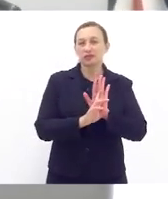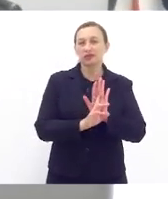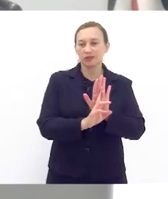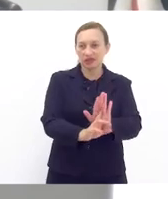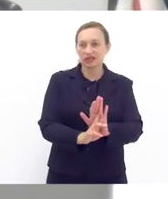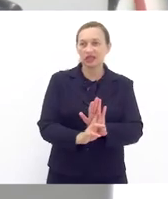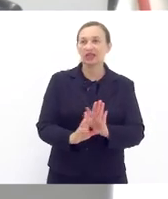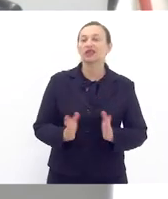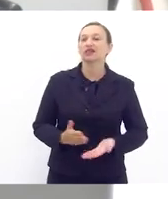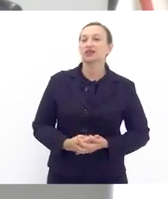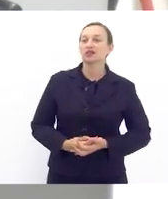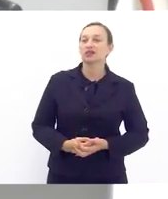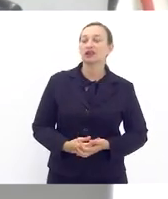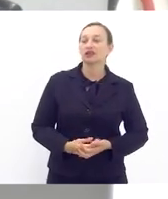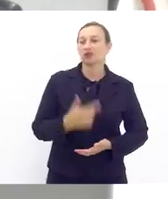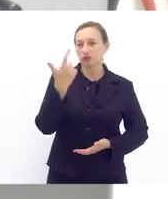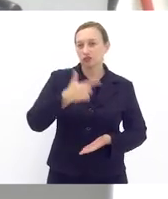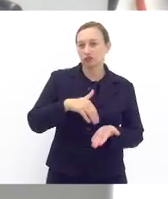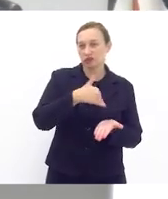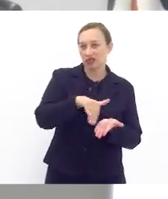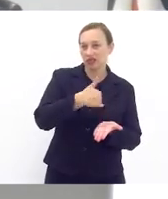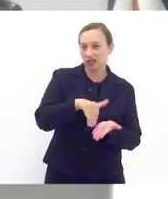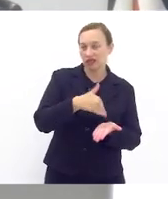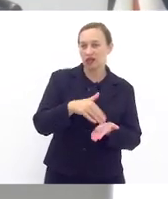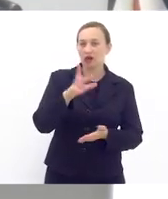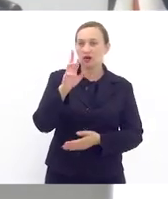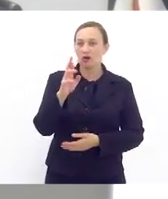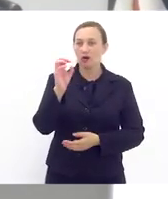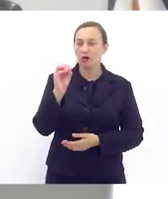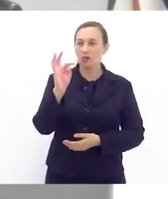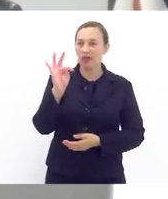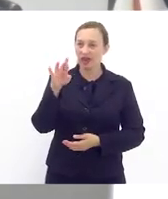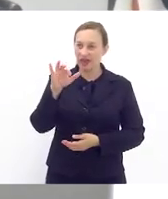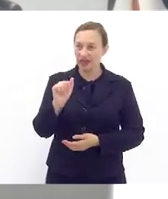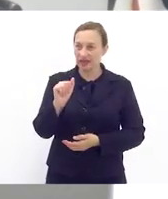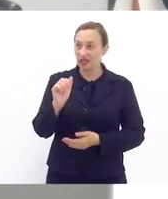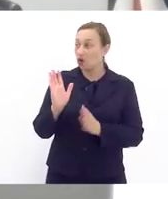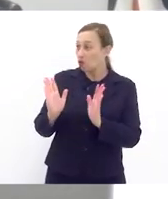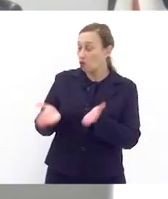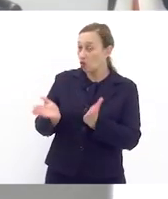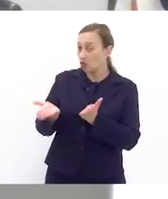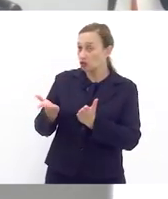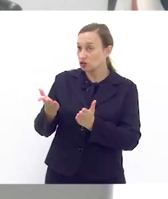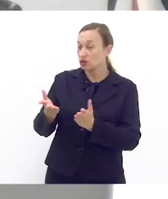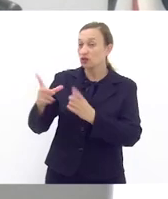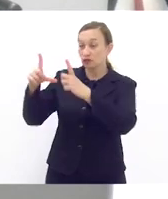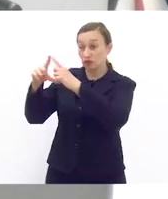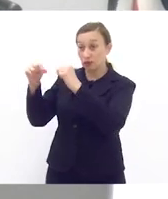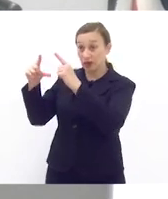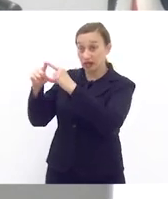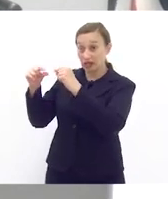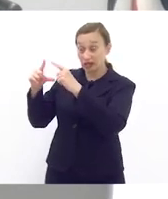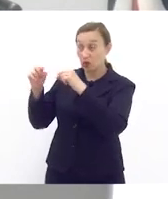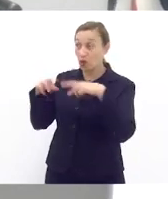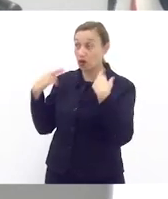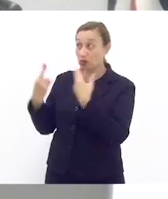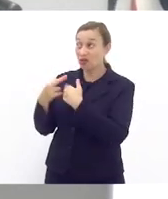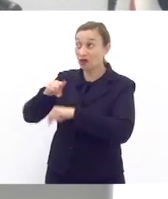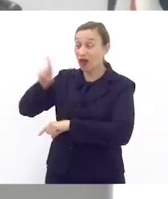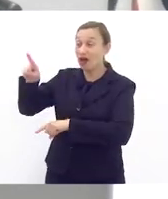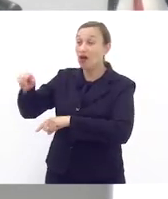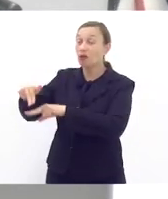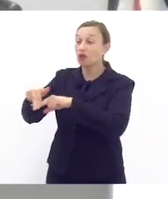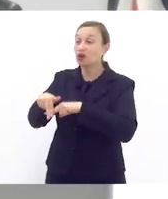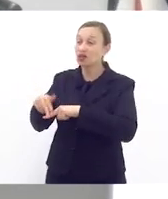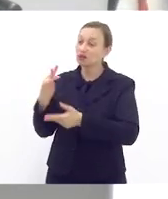de educação a nossa secretária professora Roberta Barreto está hoje numa agenda em Brasília por isso a